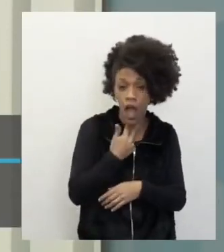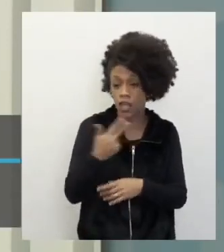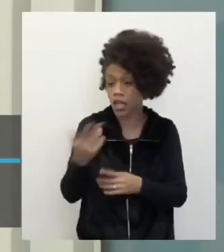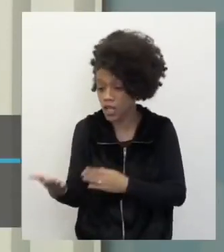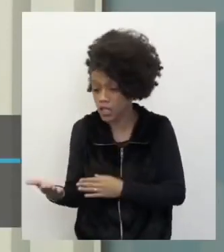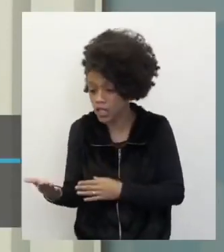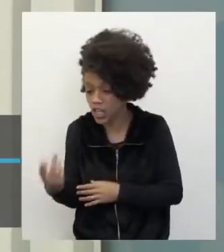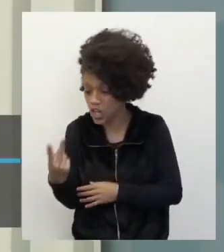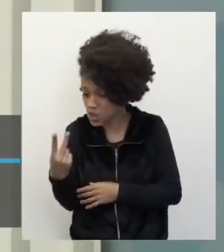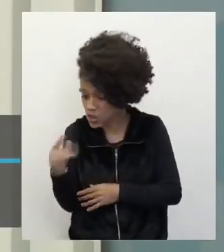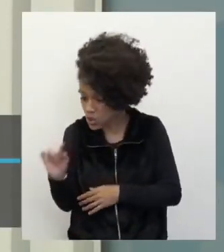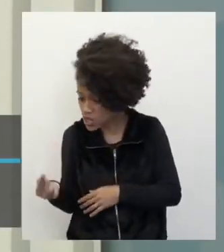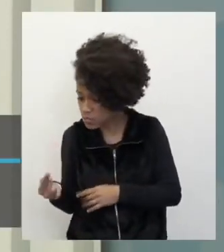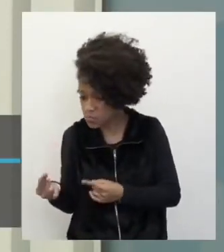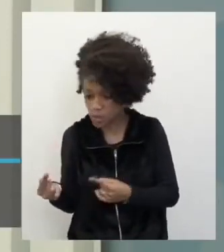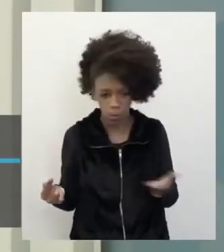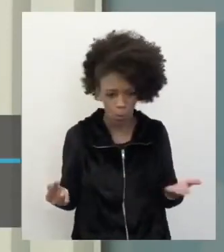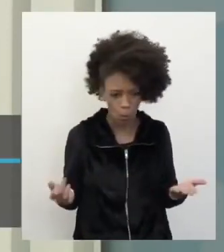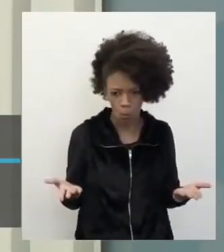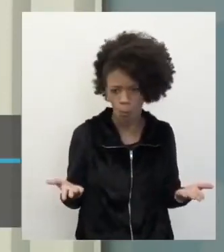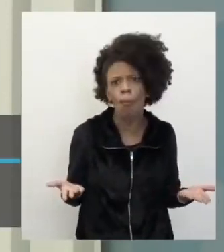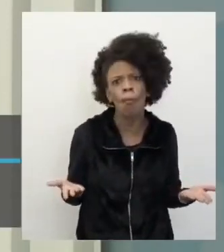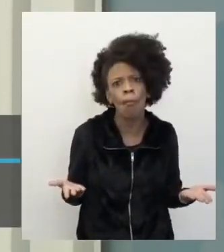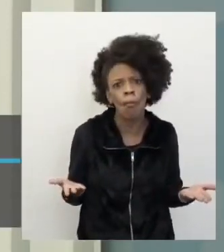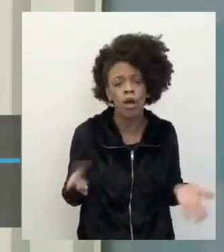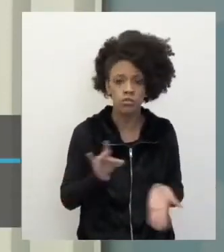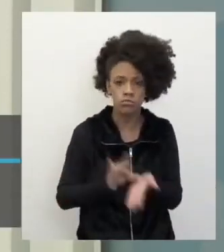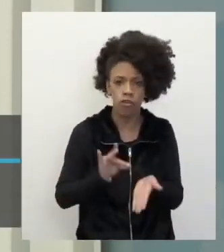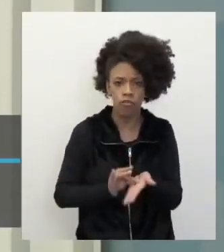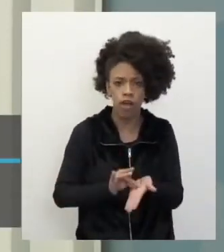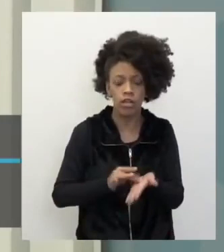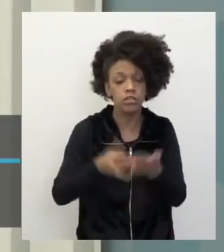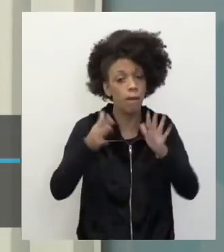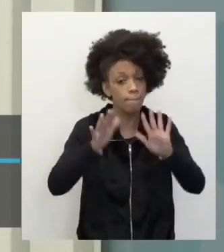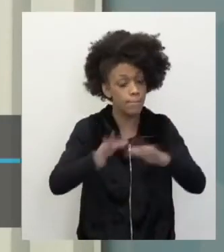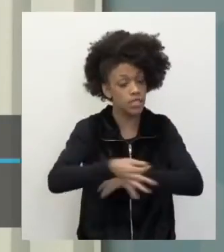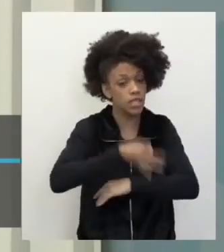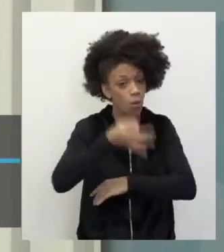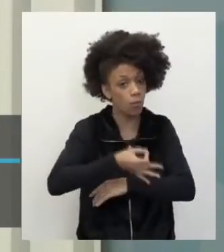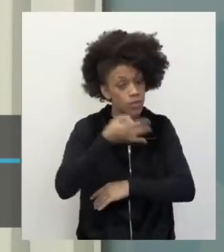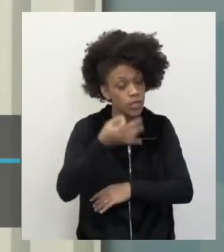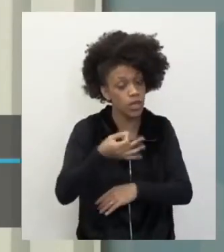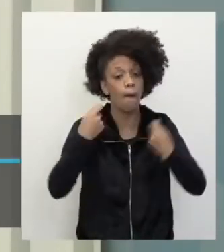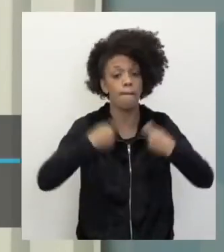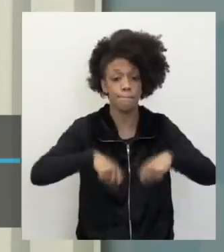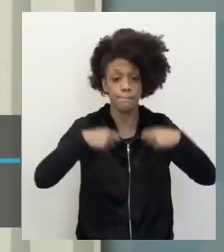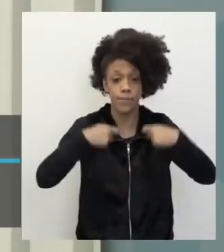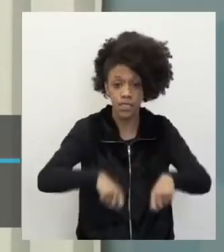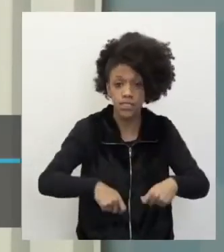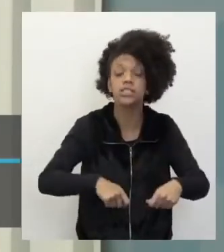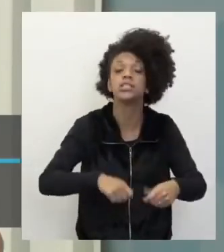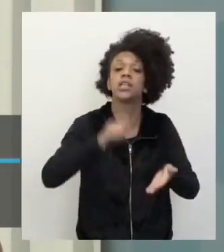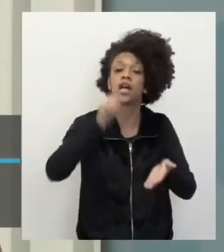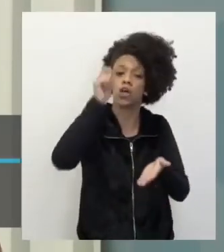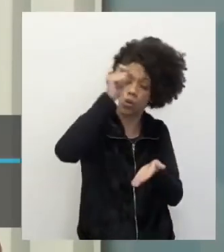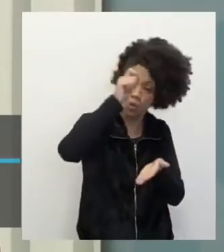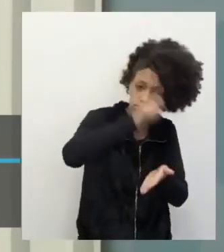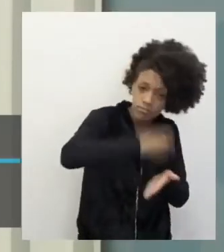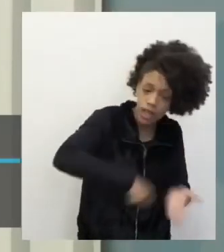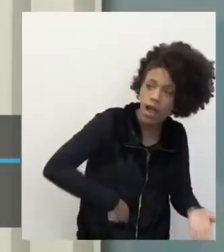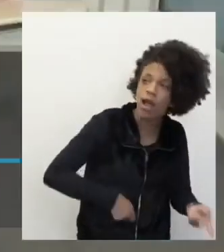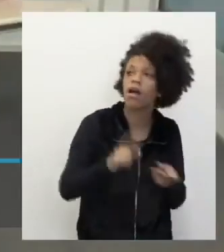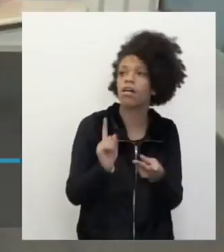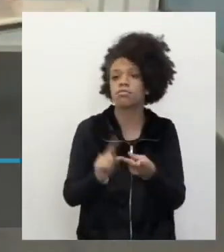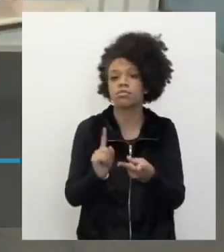8 mil professores, isso é um fato. Agora, a opinião, olha, é necessário que se contrate, é necessário que...